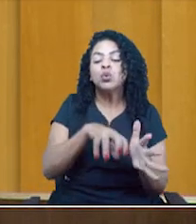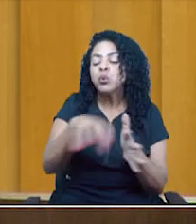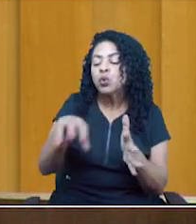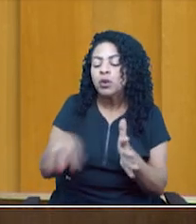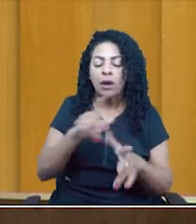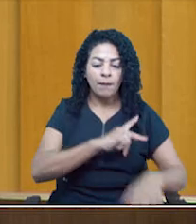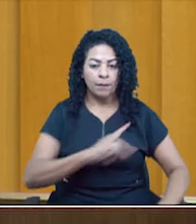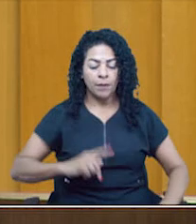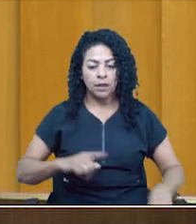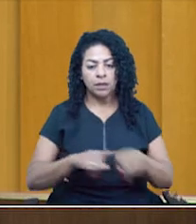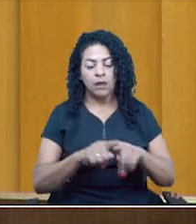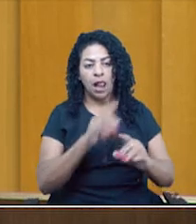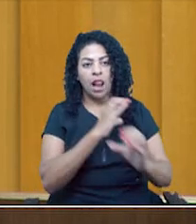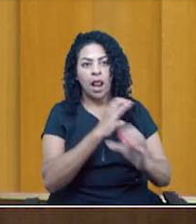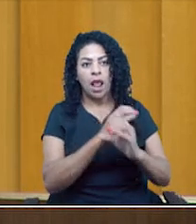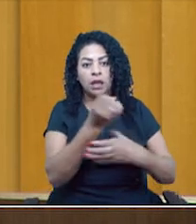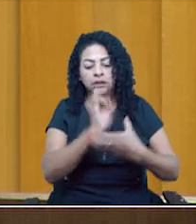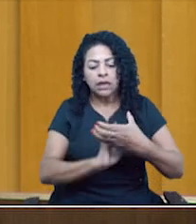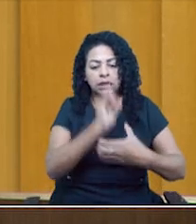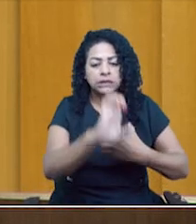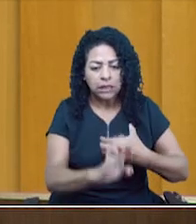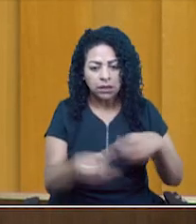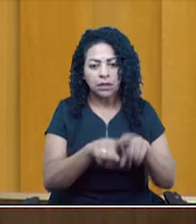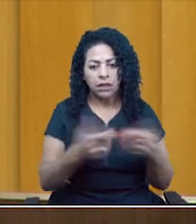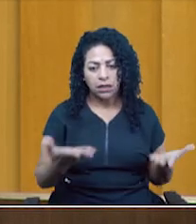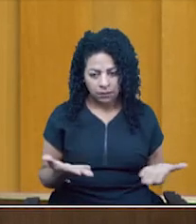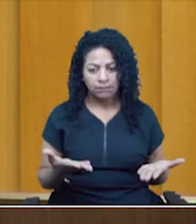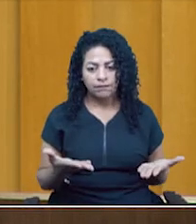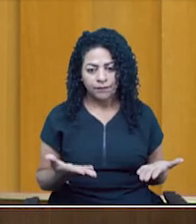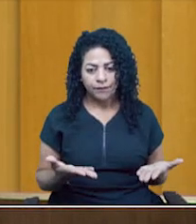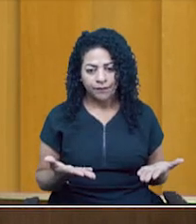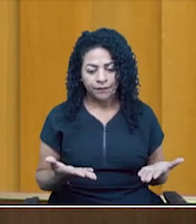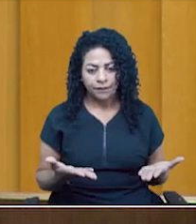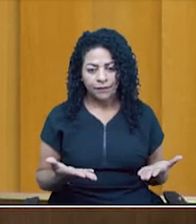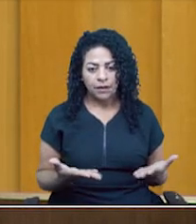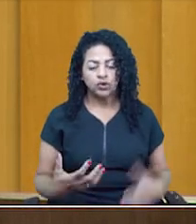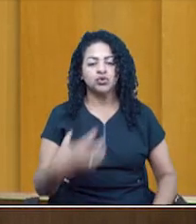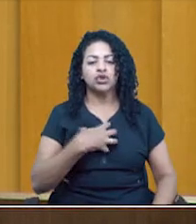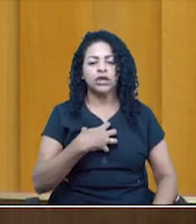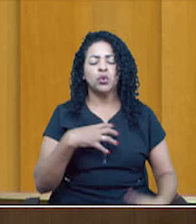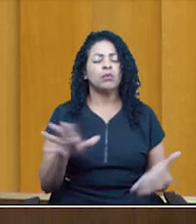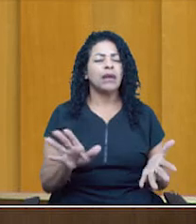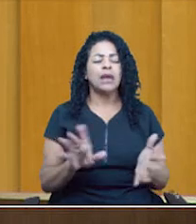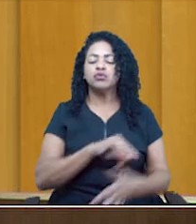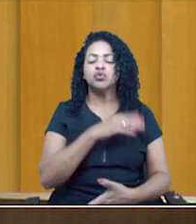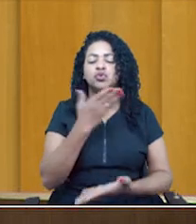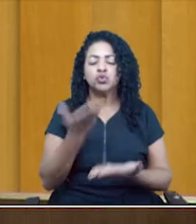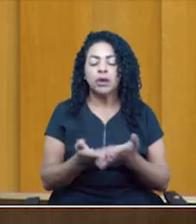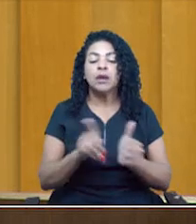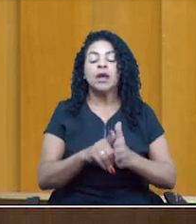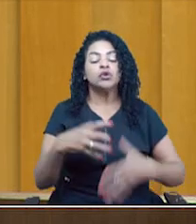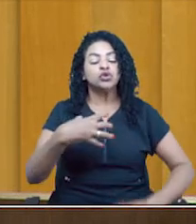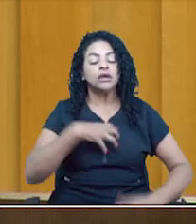comunicação, tanto externa quanto interna também, de modo integrado. Pois a maneira como o Poder Judiciário se